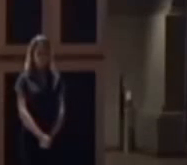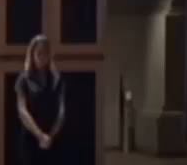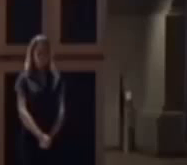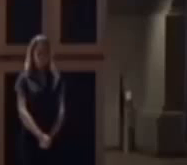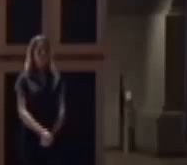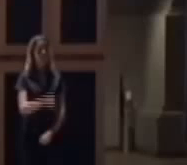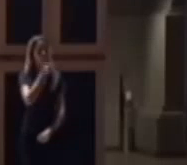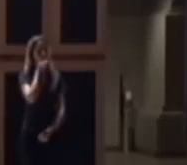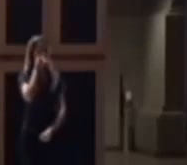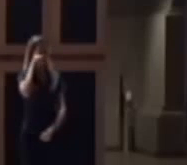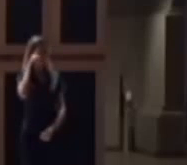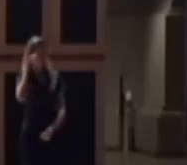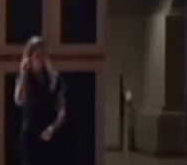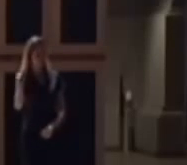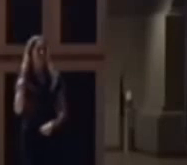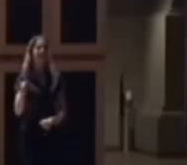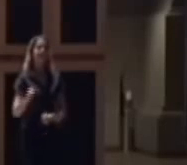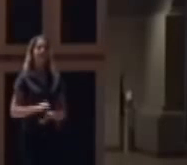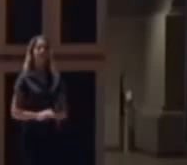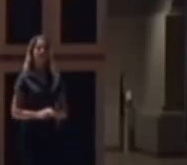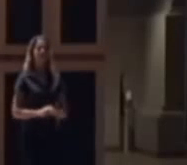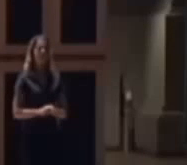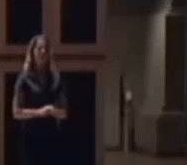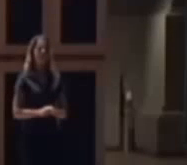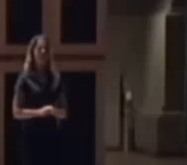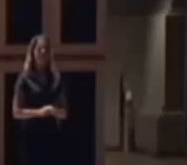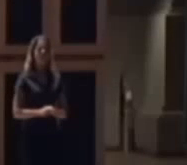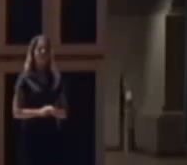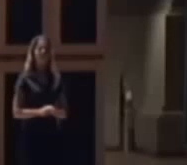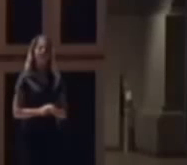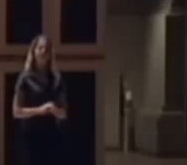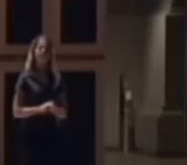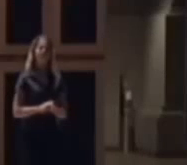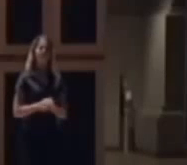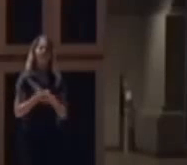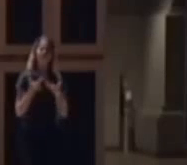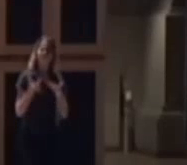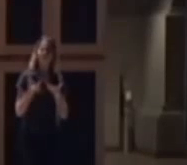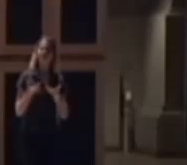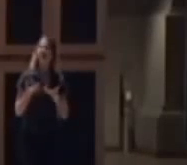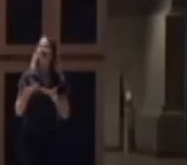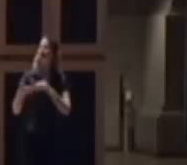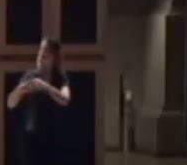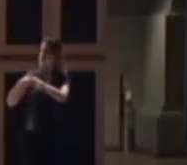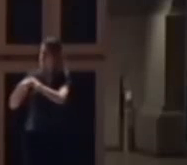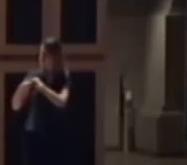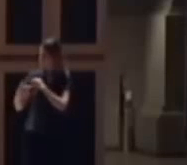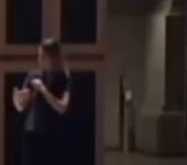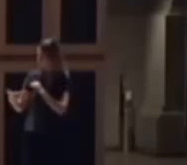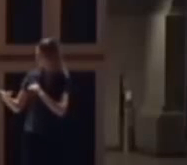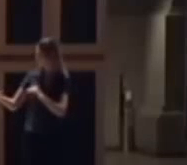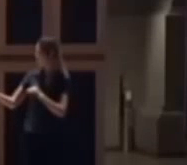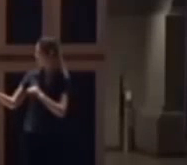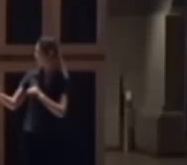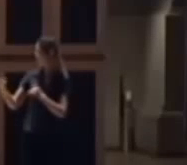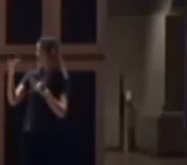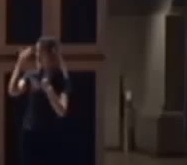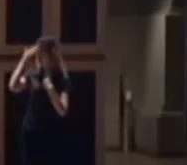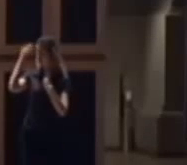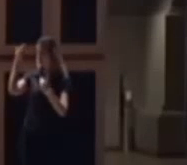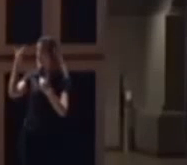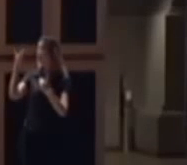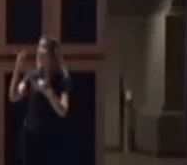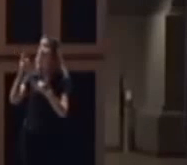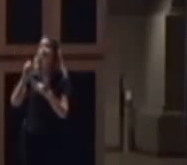Bom dia a todos. Queria cumprimentar todos na mesa, mas agradecer especialmente ao